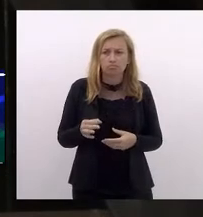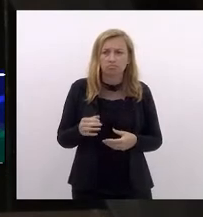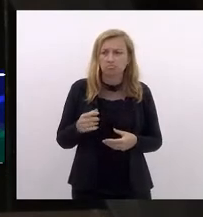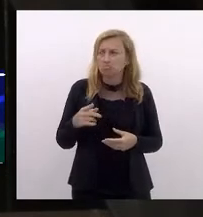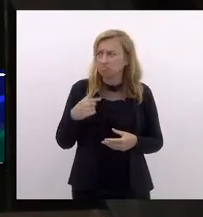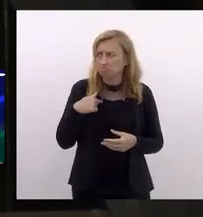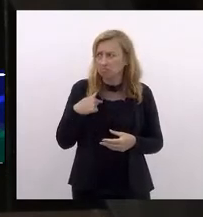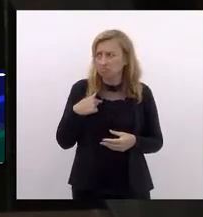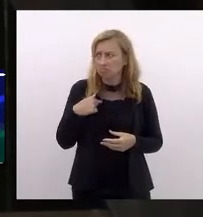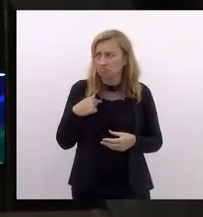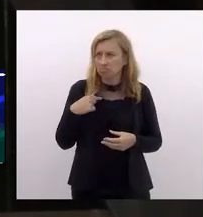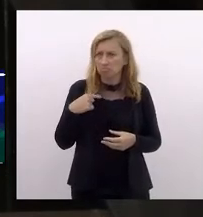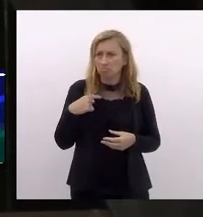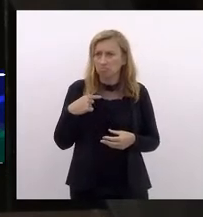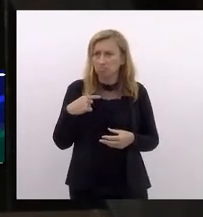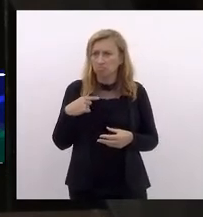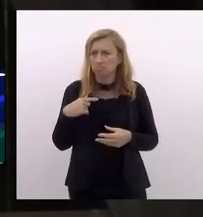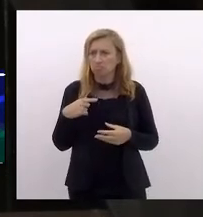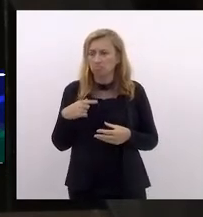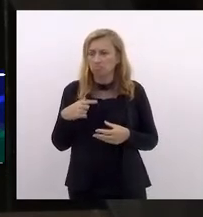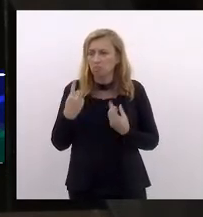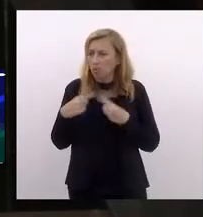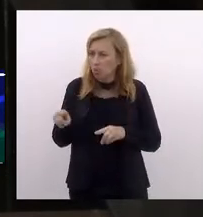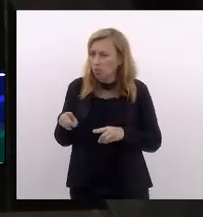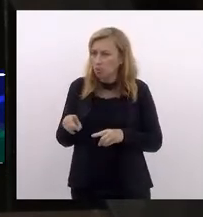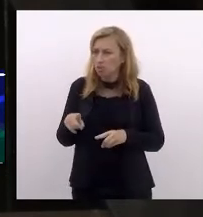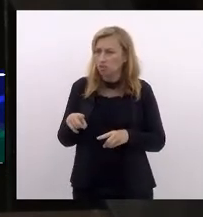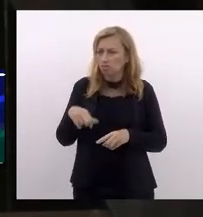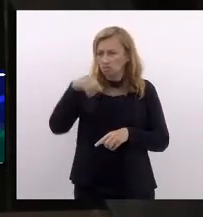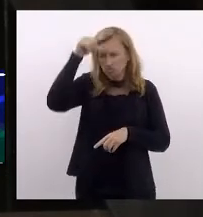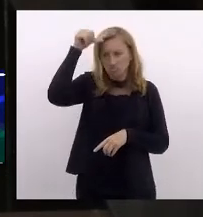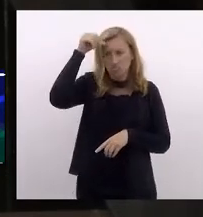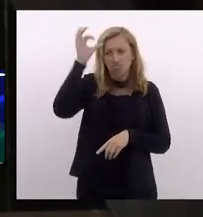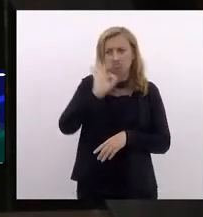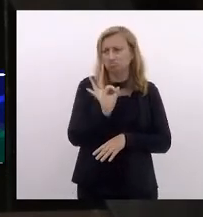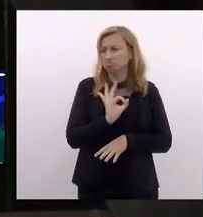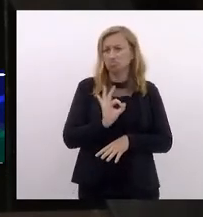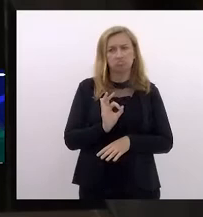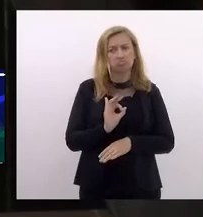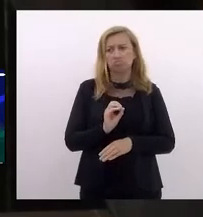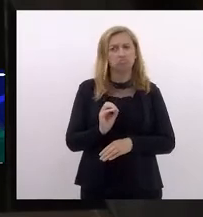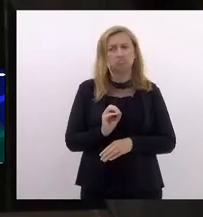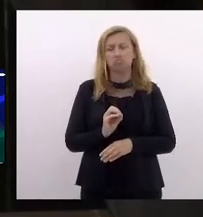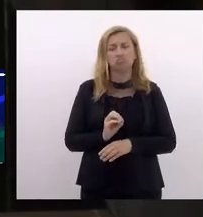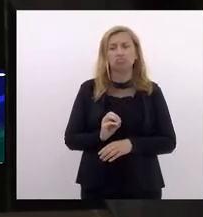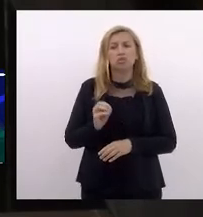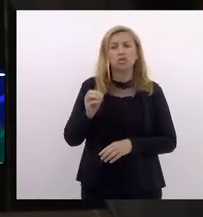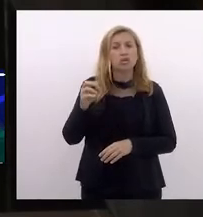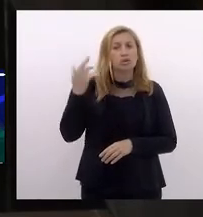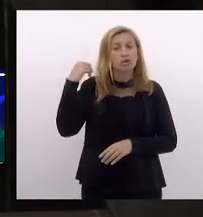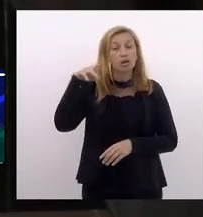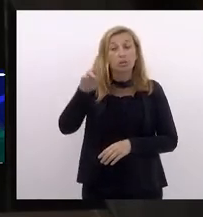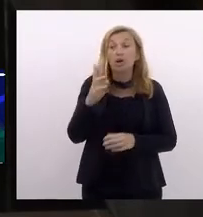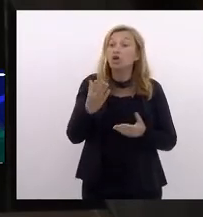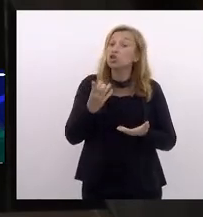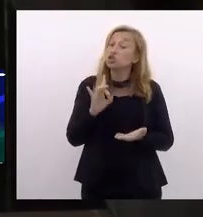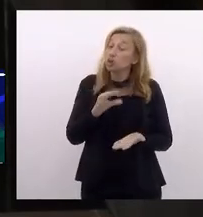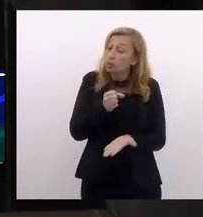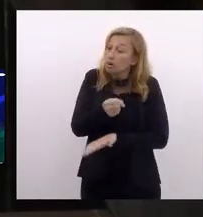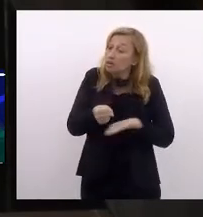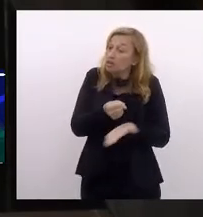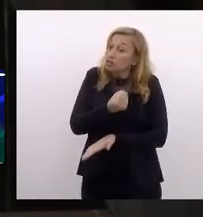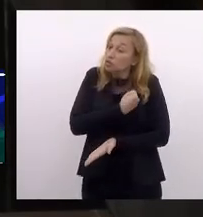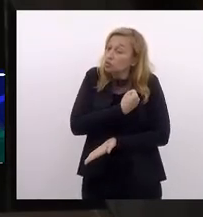faço aqui um juízo pessoal do Senhor Governador pela do Cássio não estou fazendo juízo pessoal Eliomar estou me baseando nos